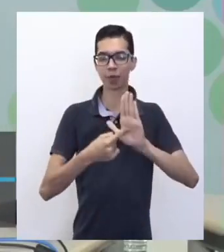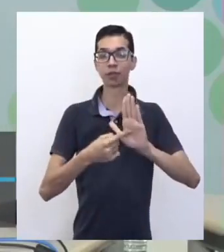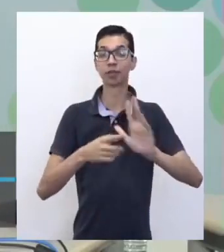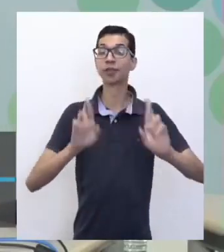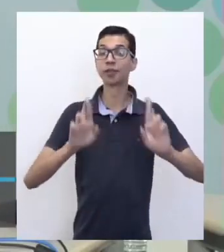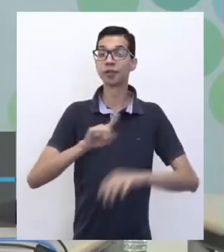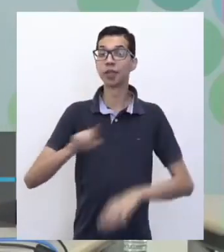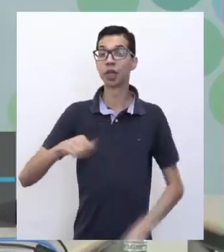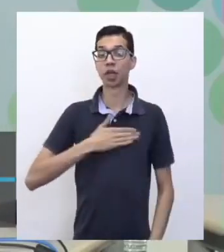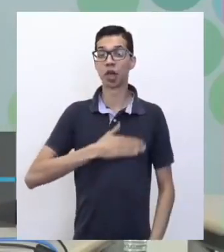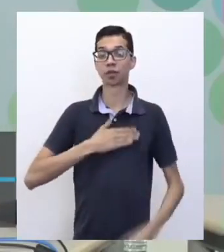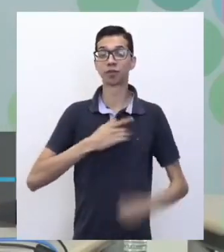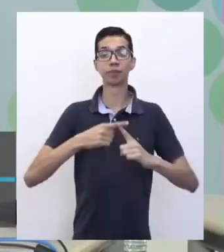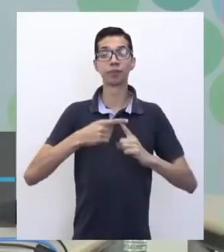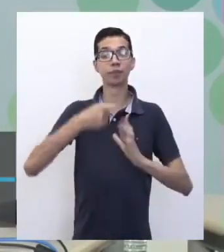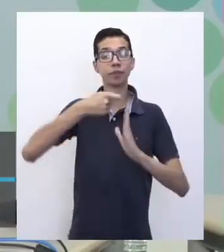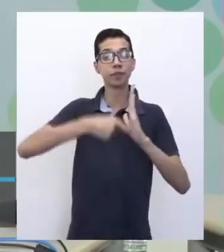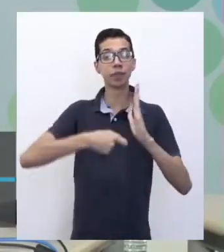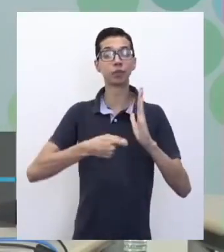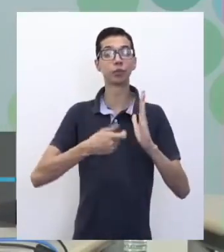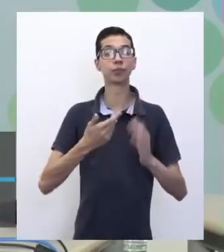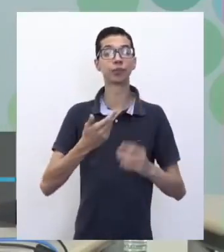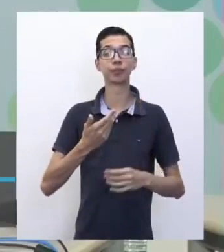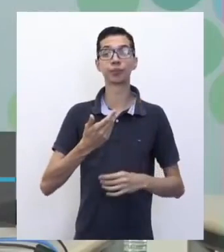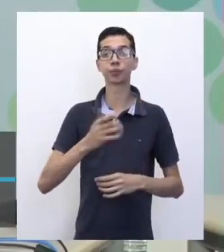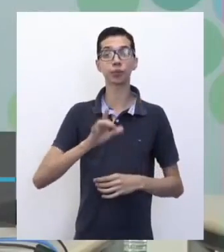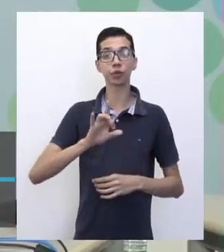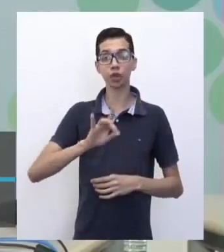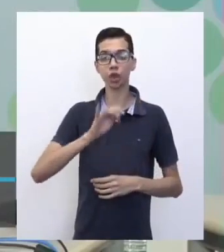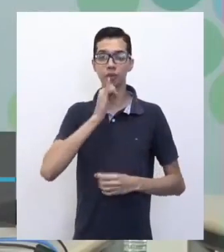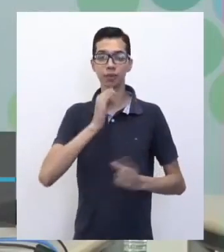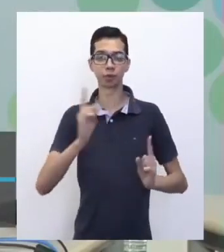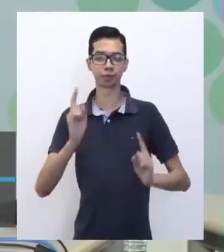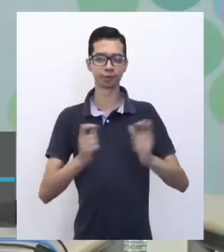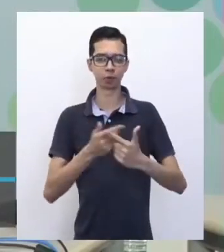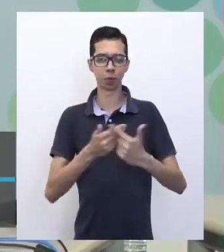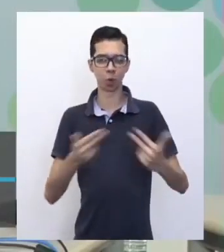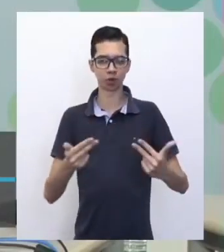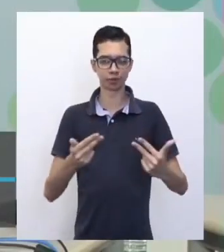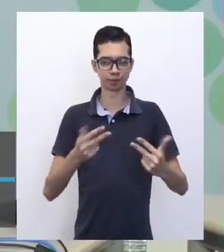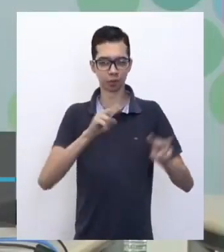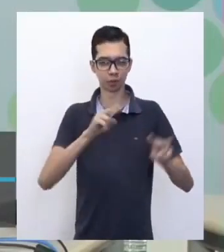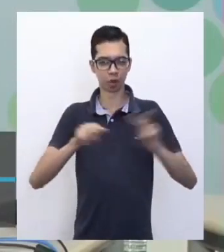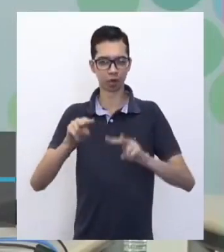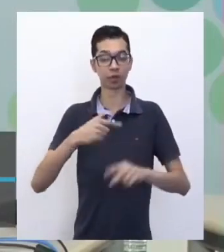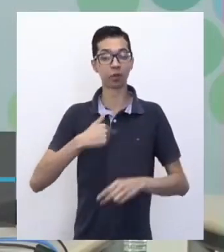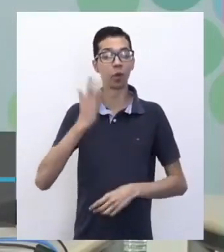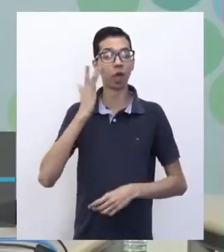texto que não tem fala inteligível, só gestos e ações. Espero que vocês gostem.